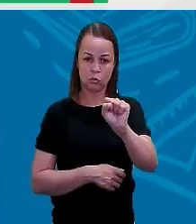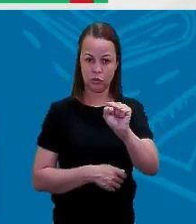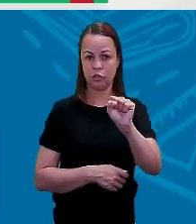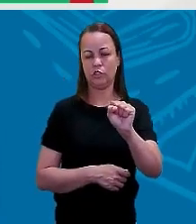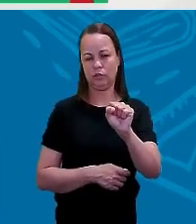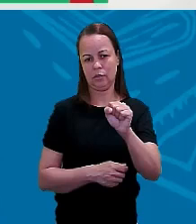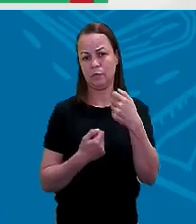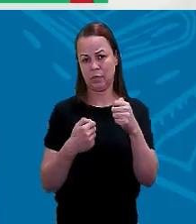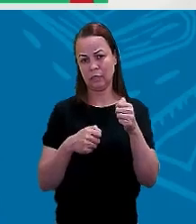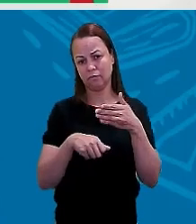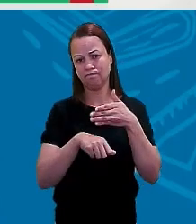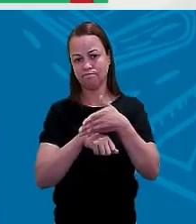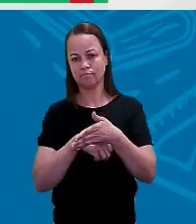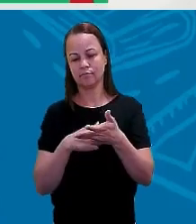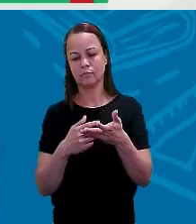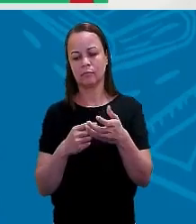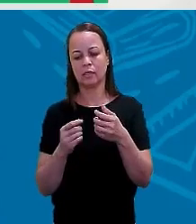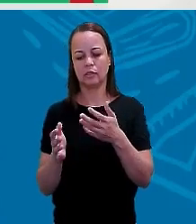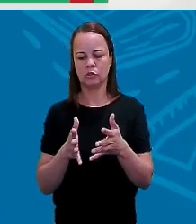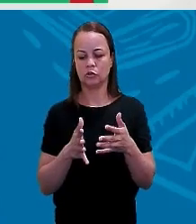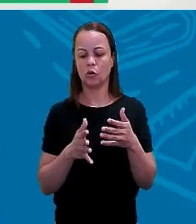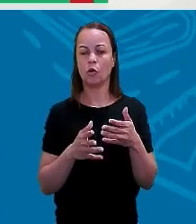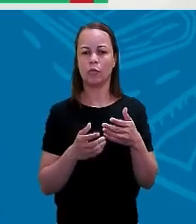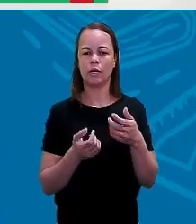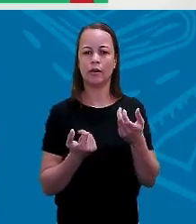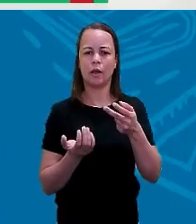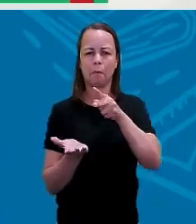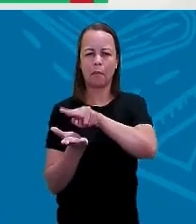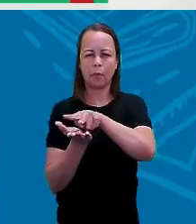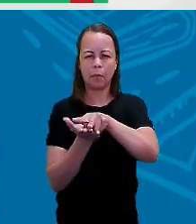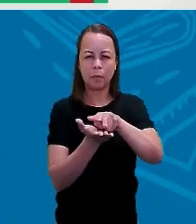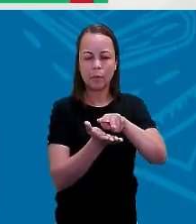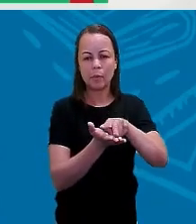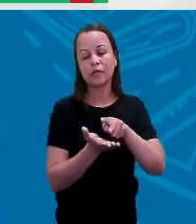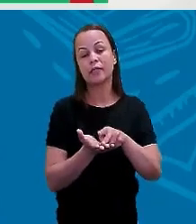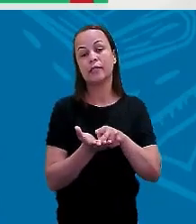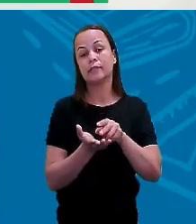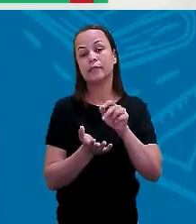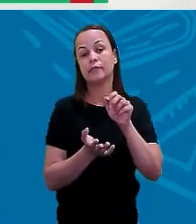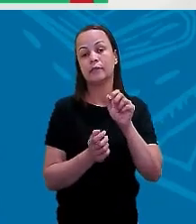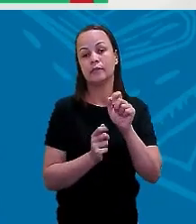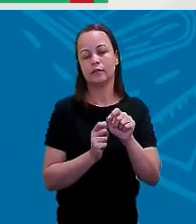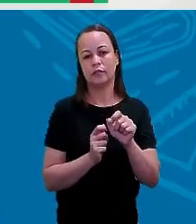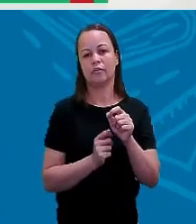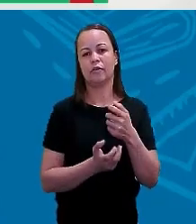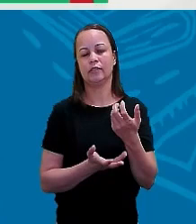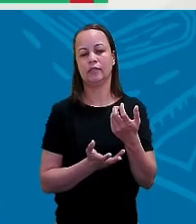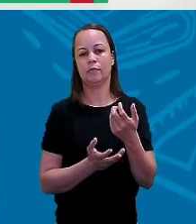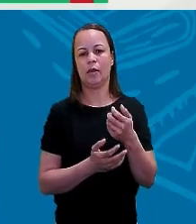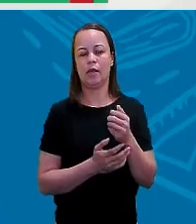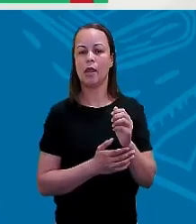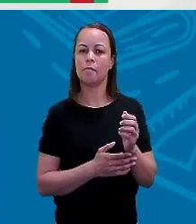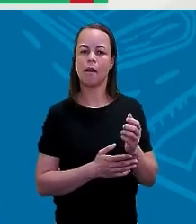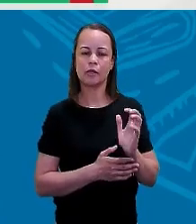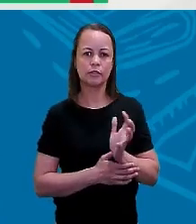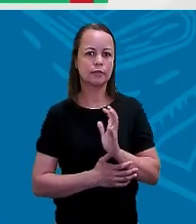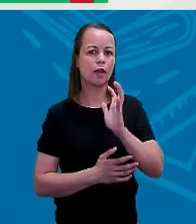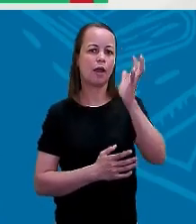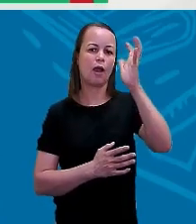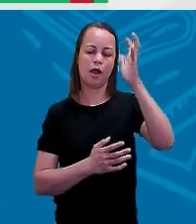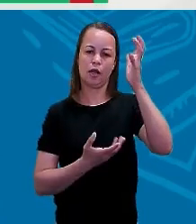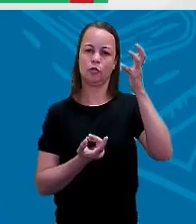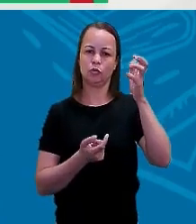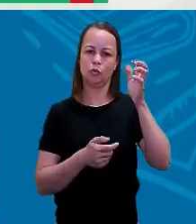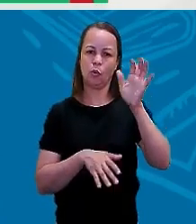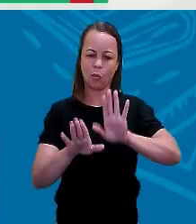Saúde, tá certo? Sobrecarregar os hospitais, que vai ser muito mais caro tratar dessas pessoas do que seria